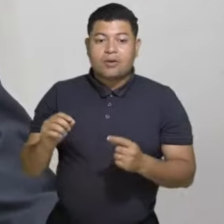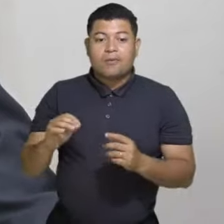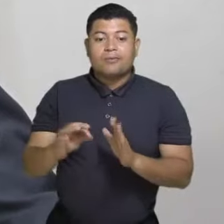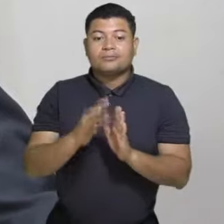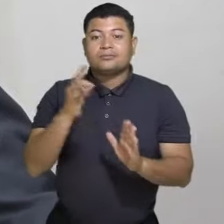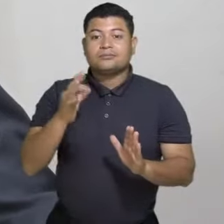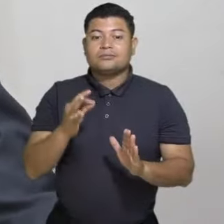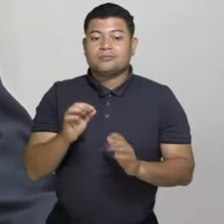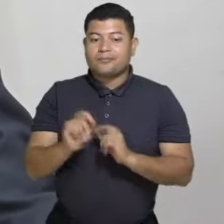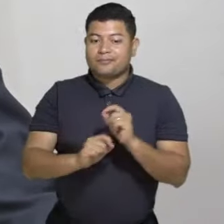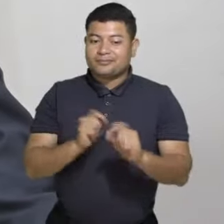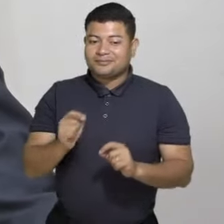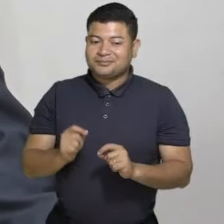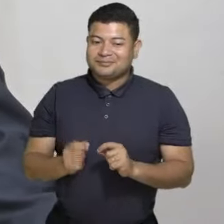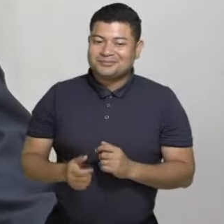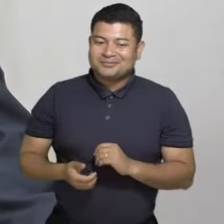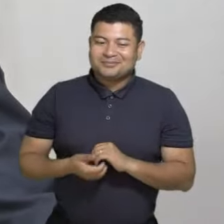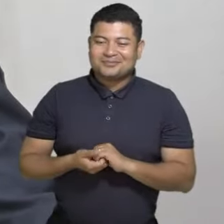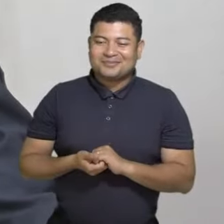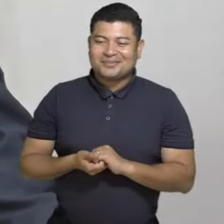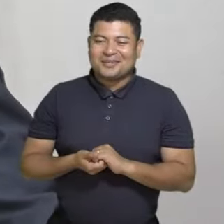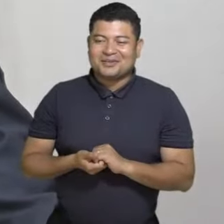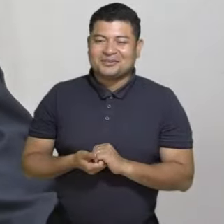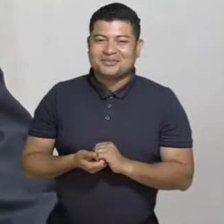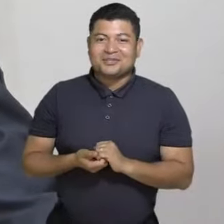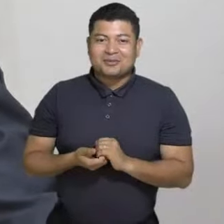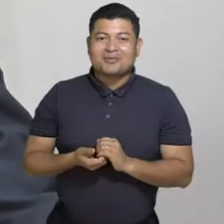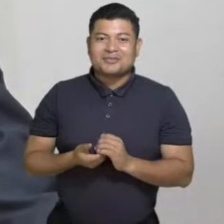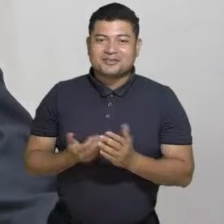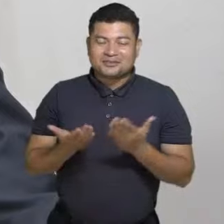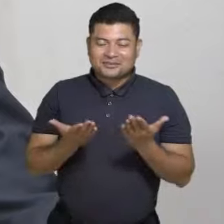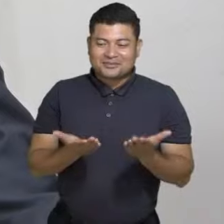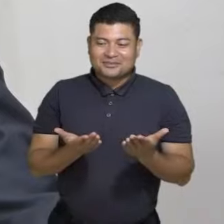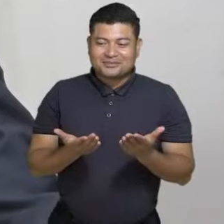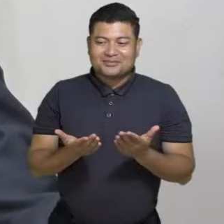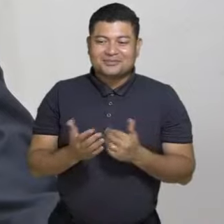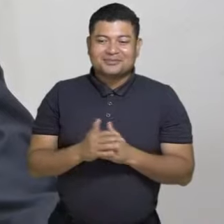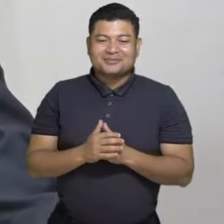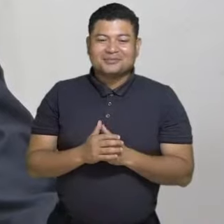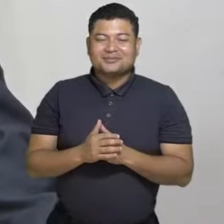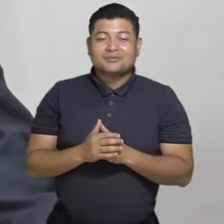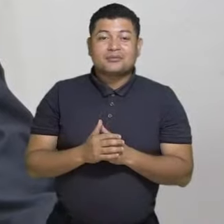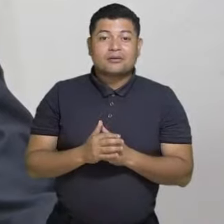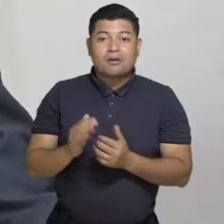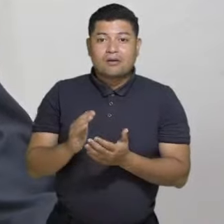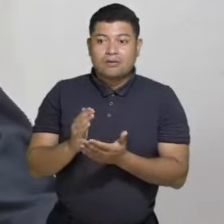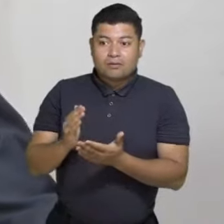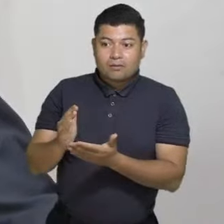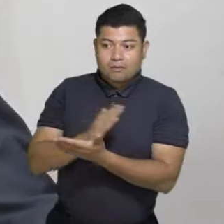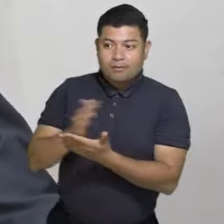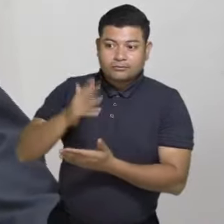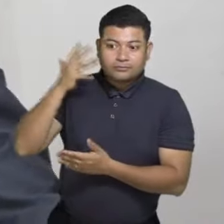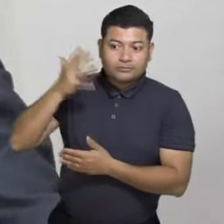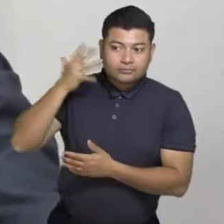até tendo em vista que a fala de alguns parlamentares